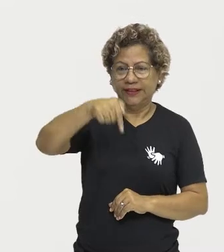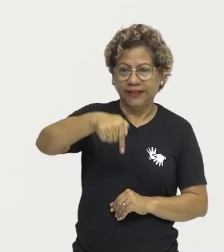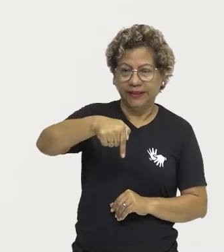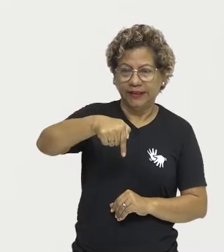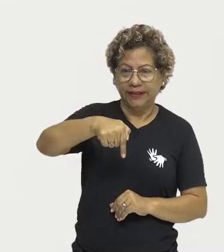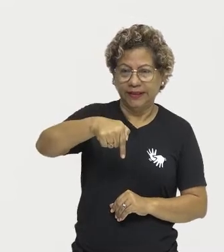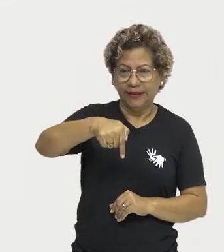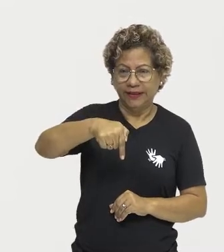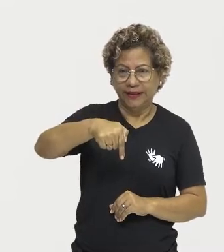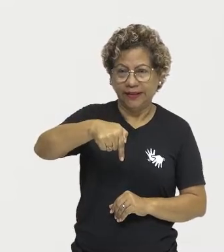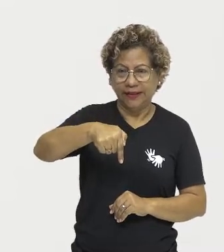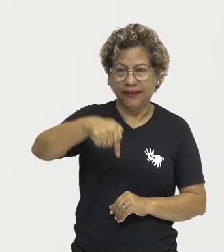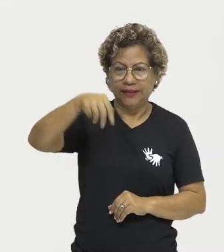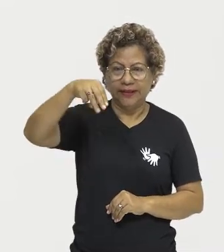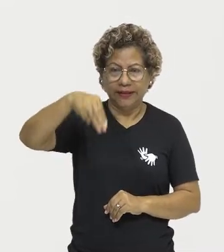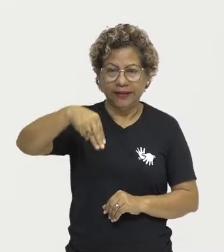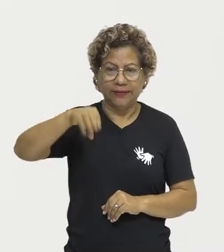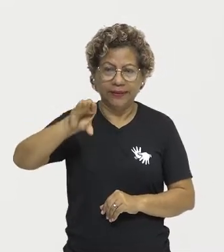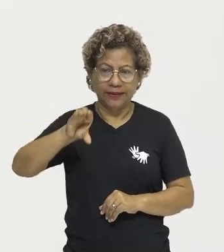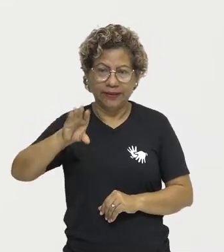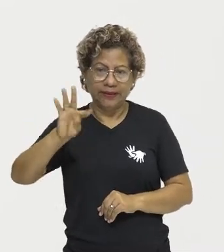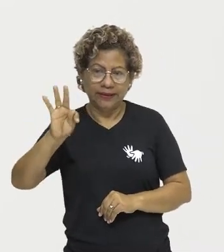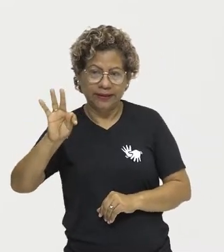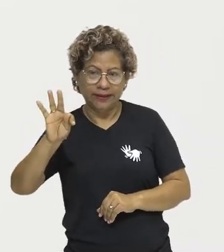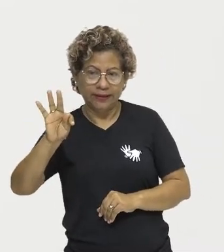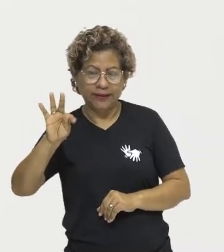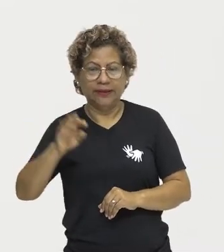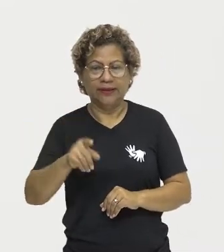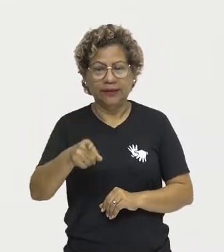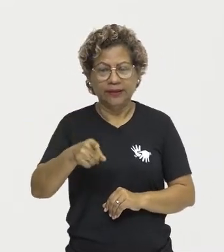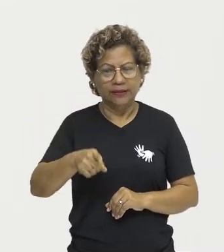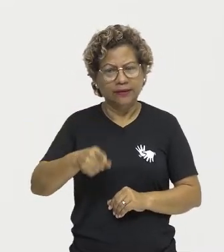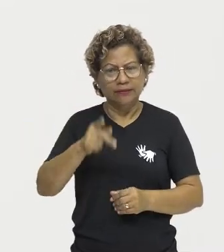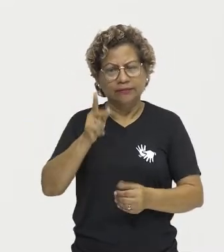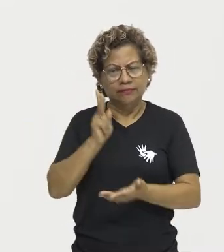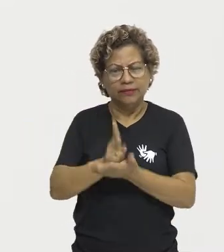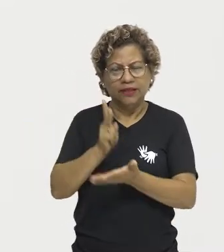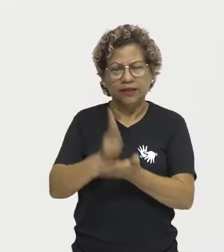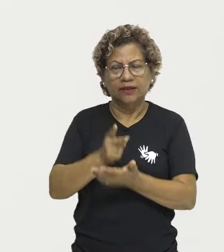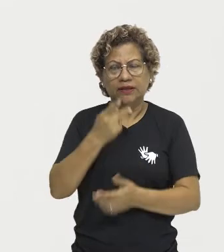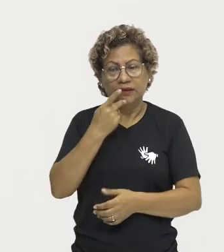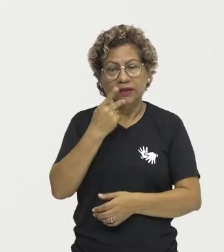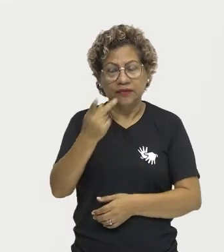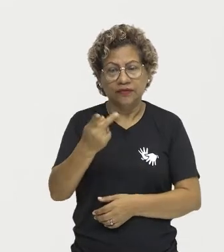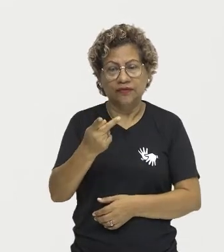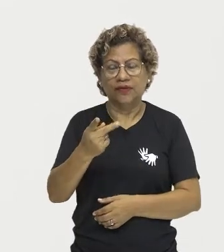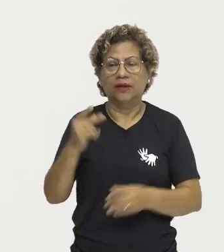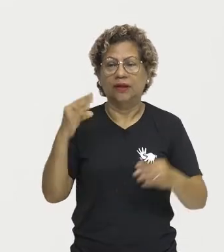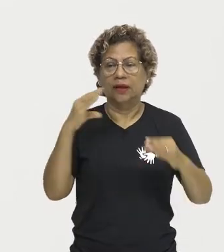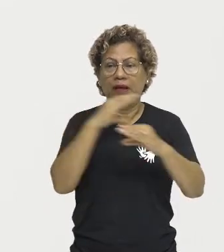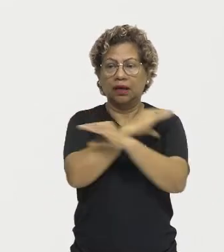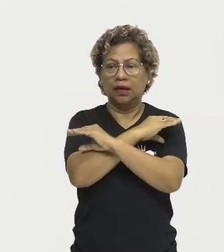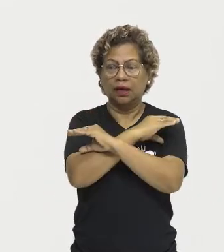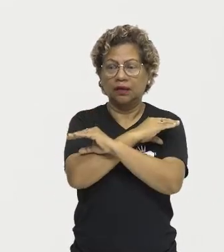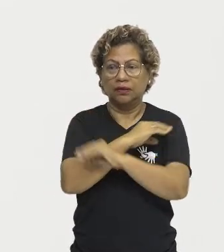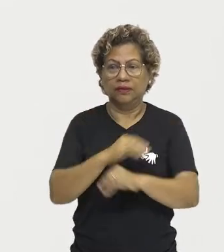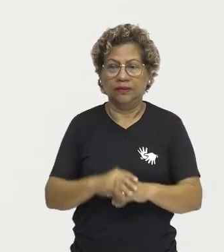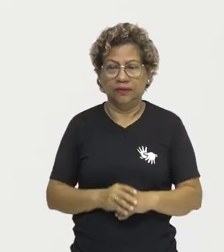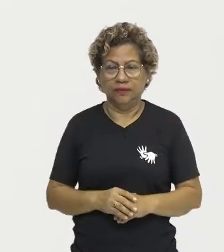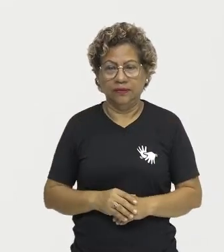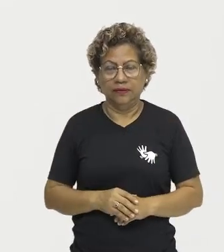macete. Pronto. Então, toda vez que eu falar de princípios das trocas de calor, eu irei usar o